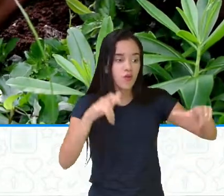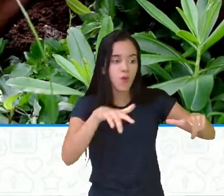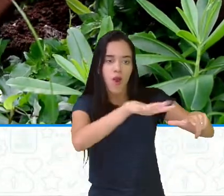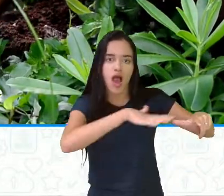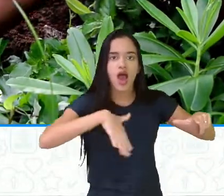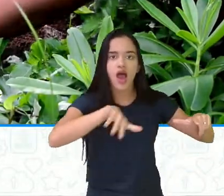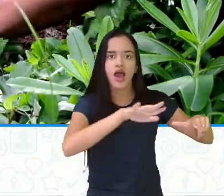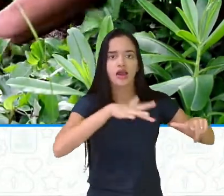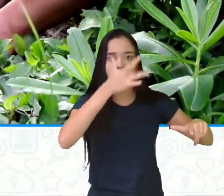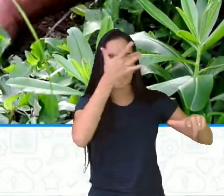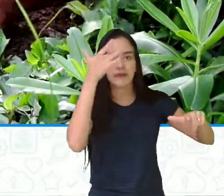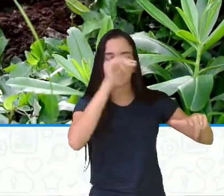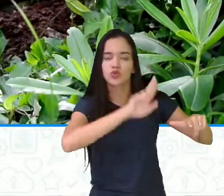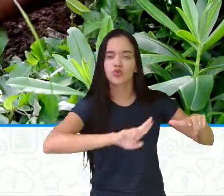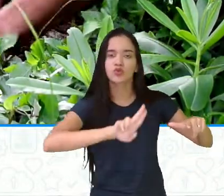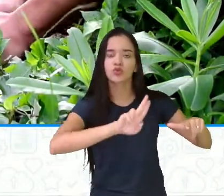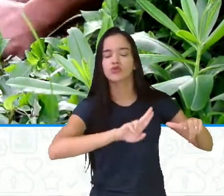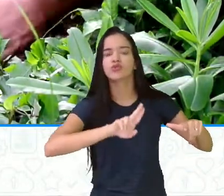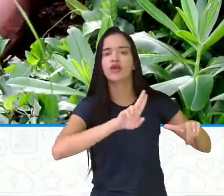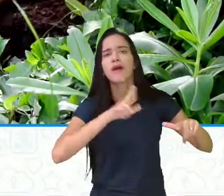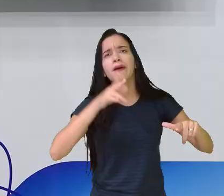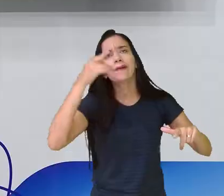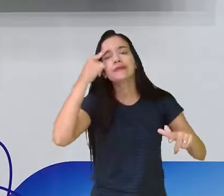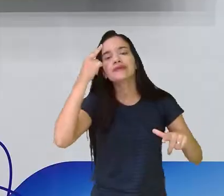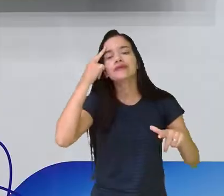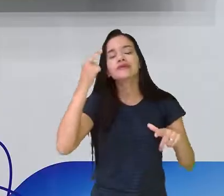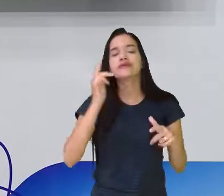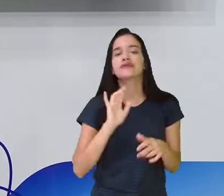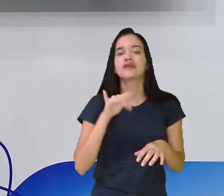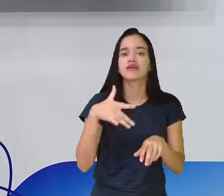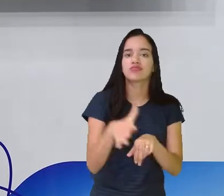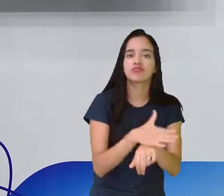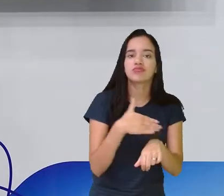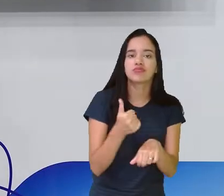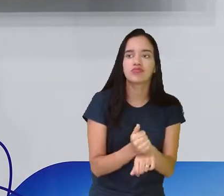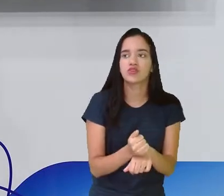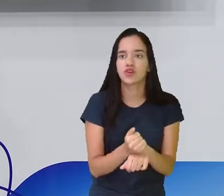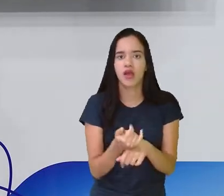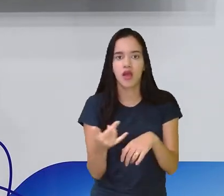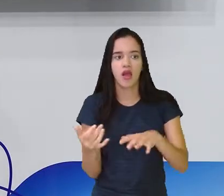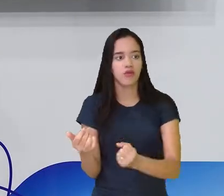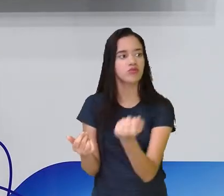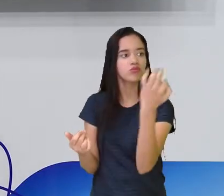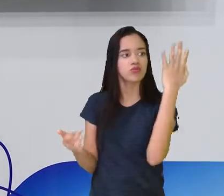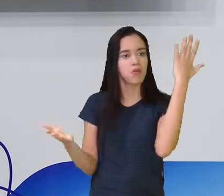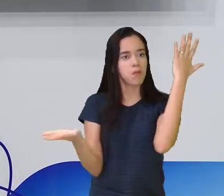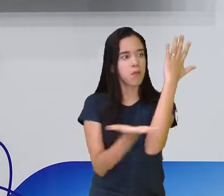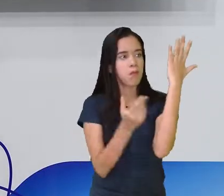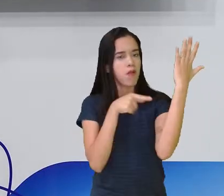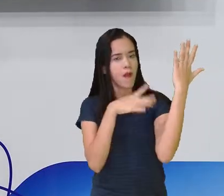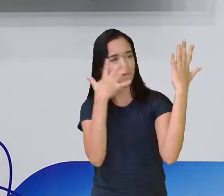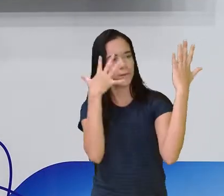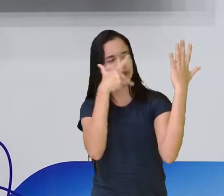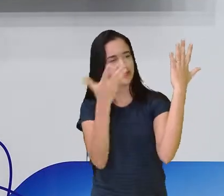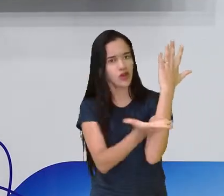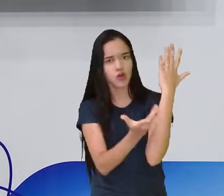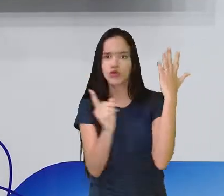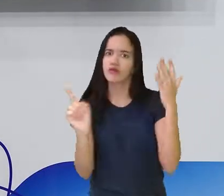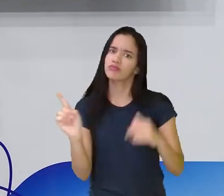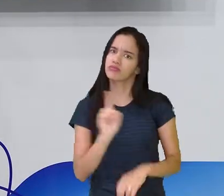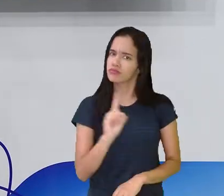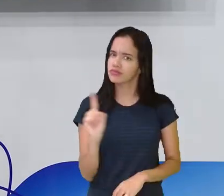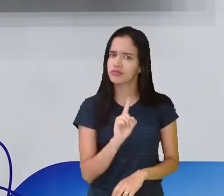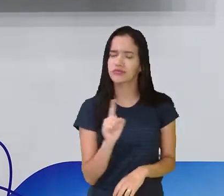vamos pensar em reflorestar, vamos pensar em fazer um parque. Não vamos cortar aquela árvore bonita, frondosa. Vamos tentar ver um